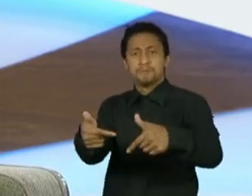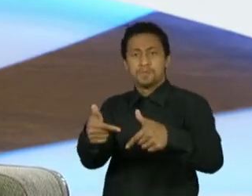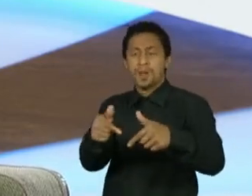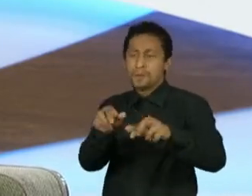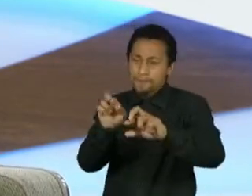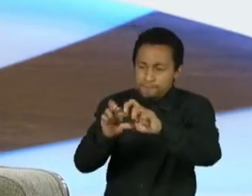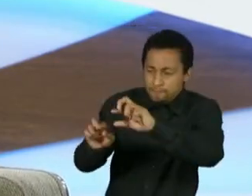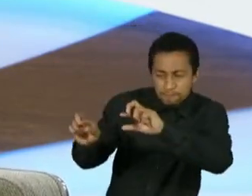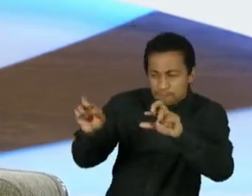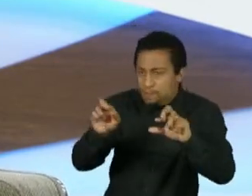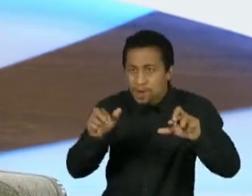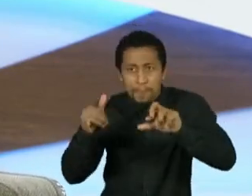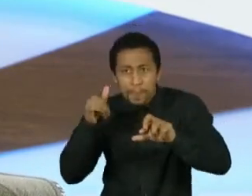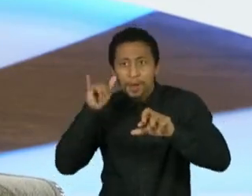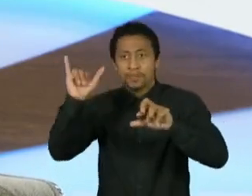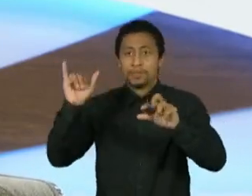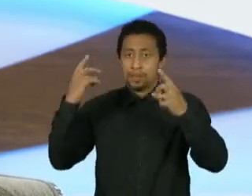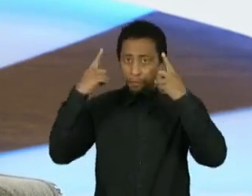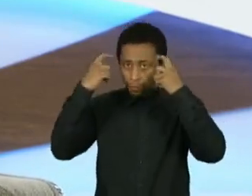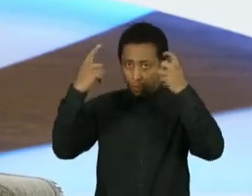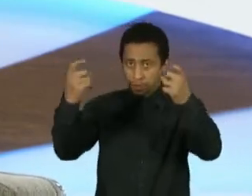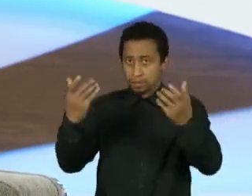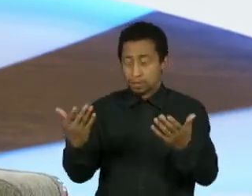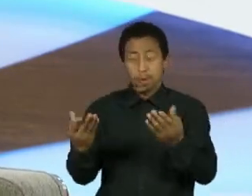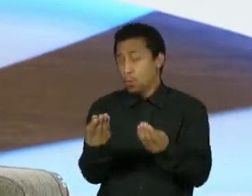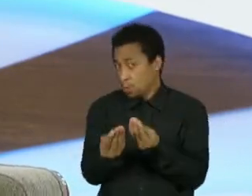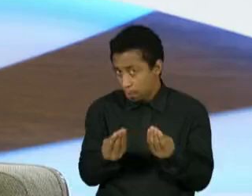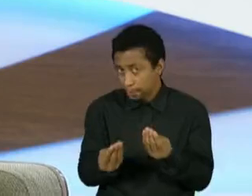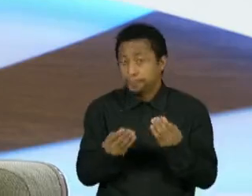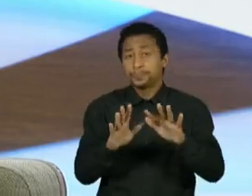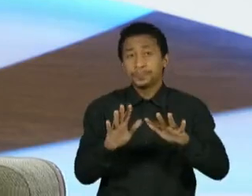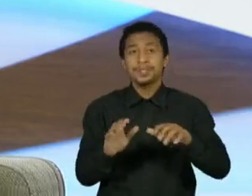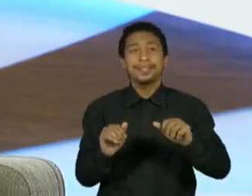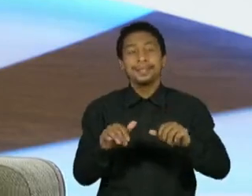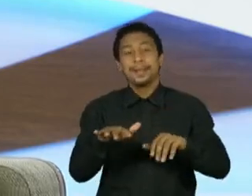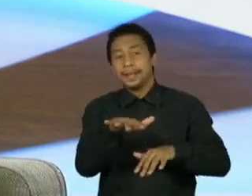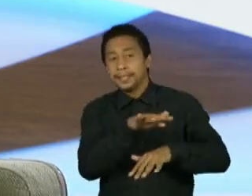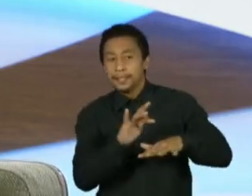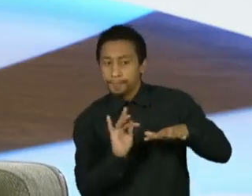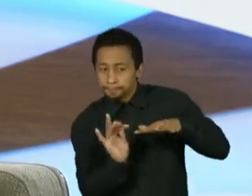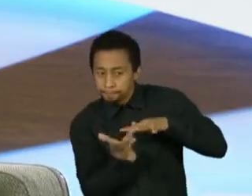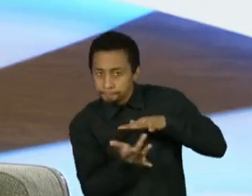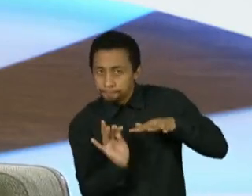dessa violência. Como que a gente tem feito isso? A gente monitora as redes, a gente,